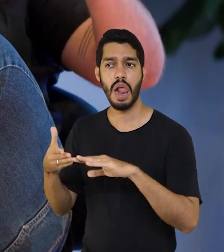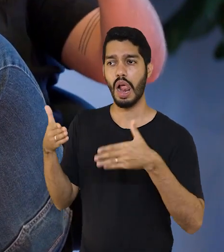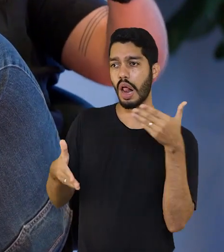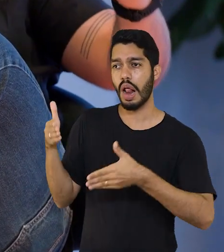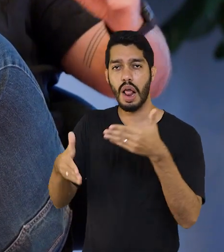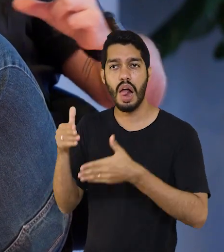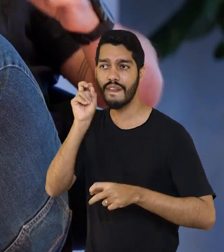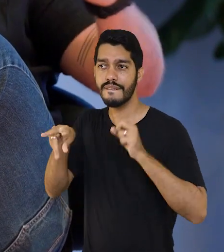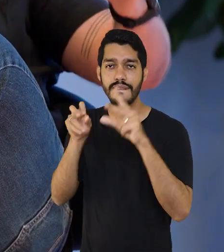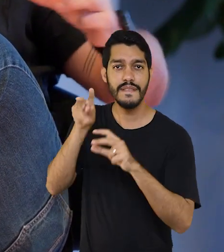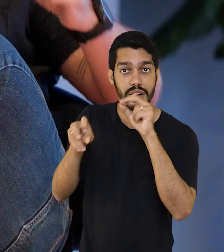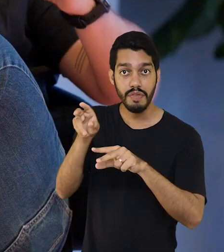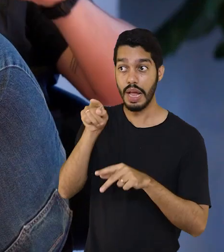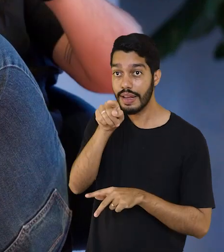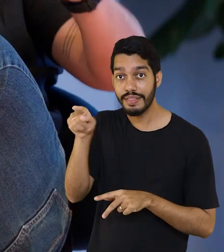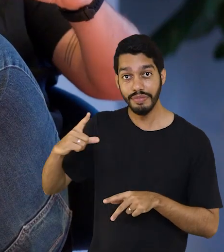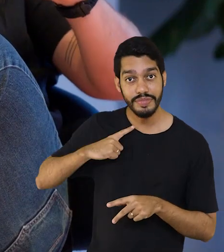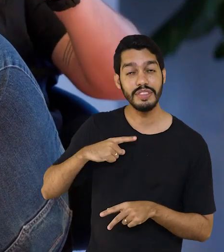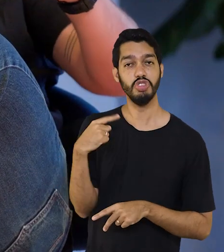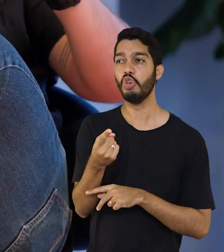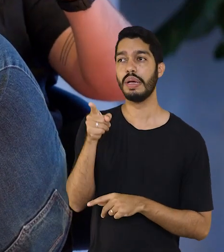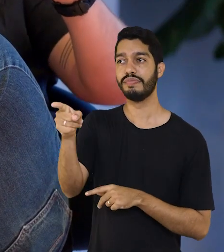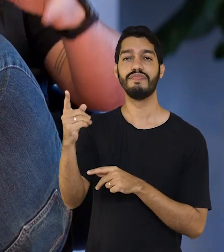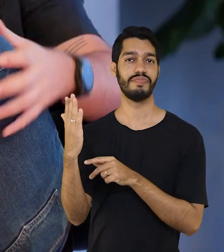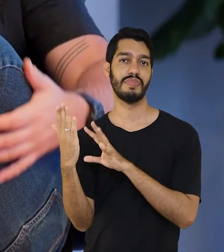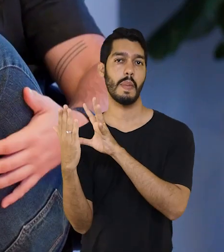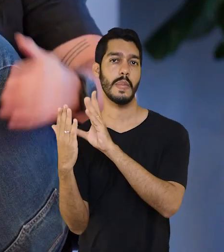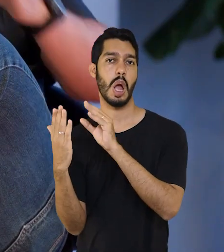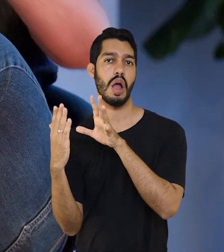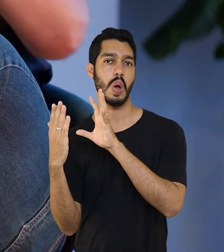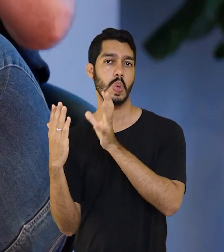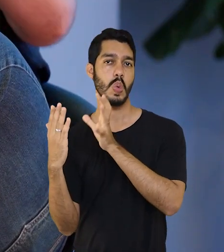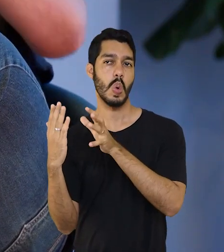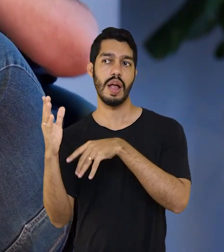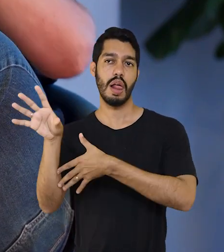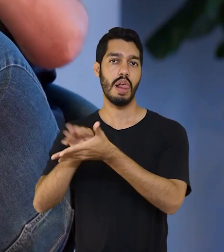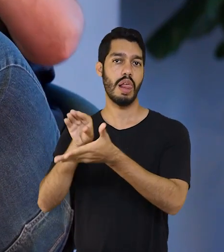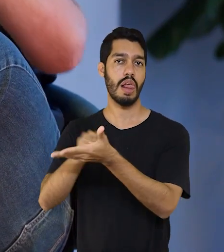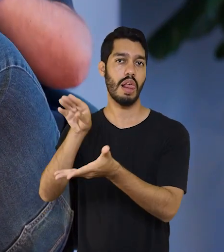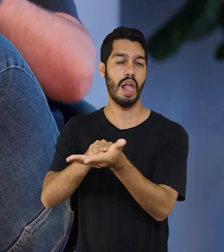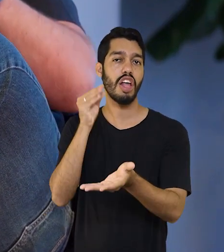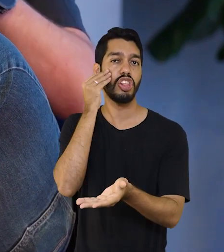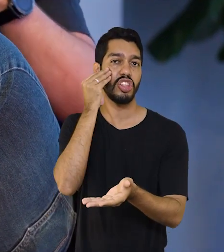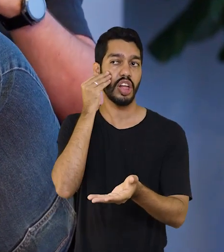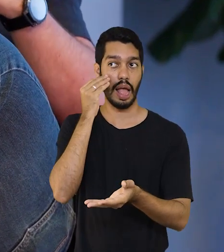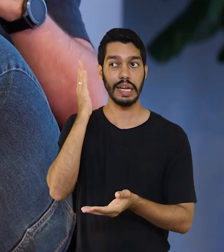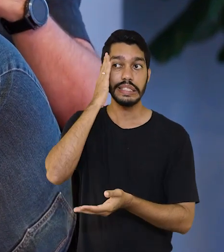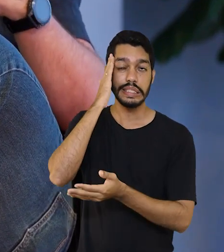começa a ganhar engajamento, viralização. Então, a gente foca em entender esses. Depois, aí entra uma série de